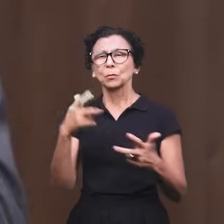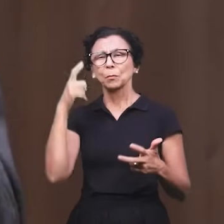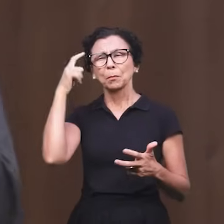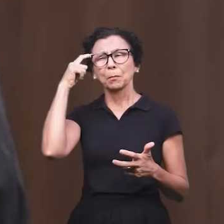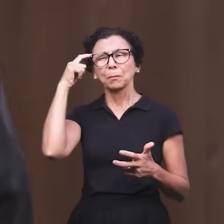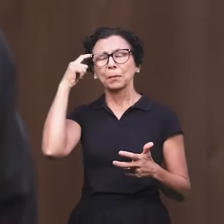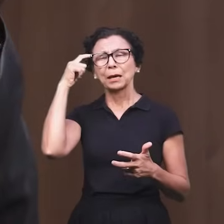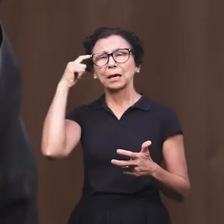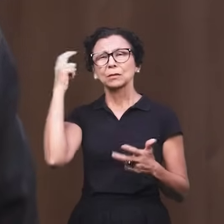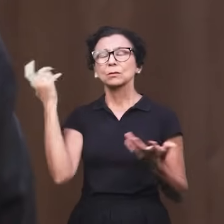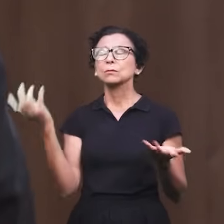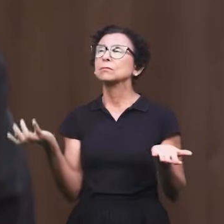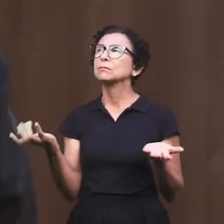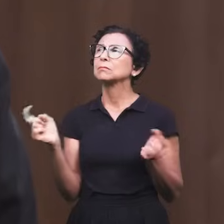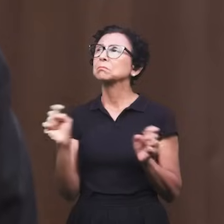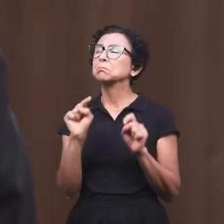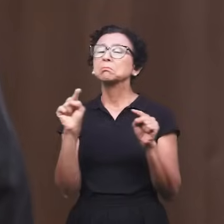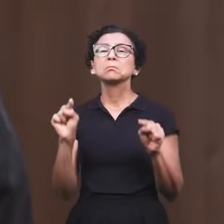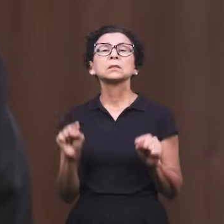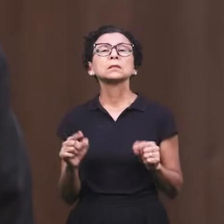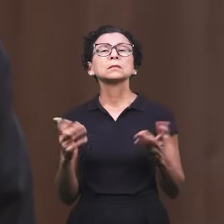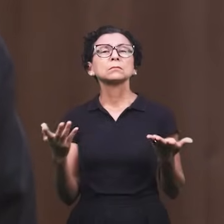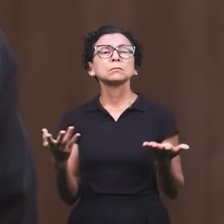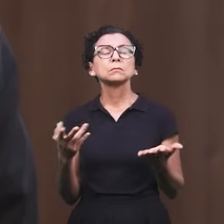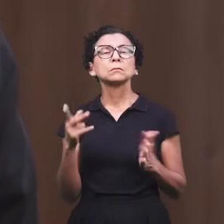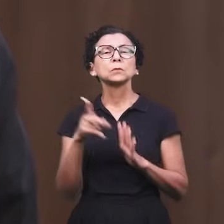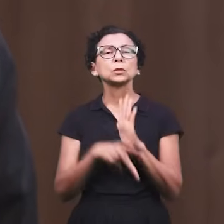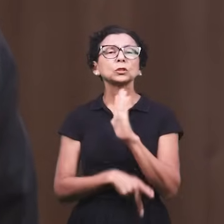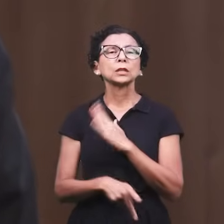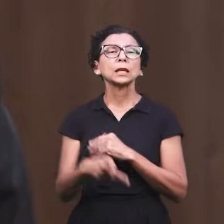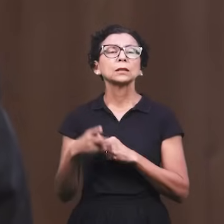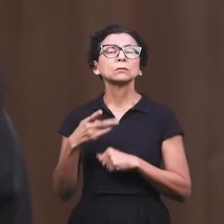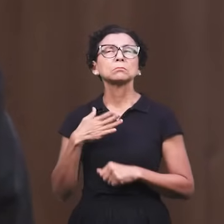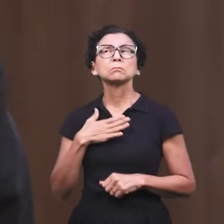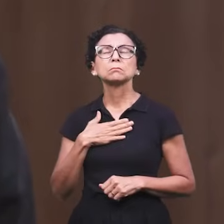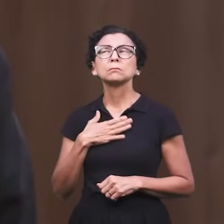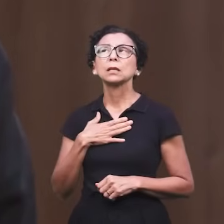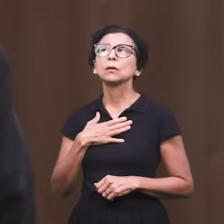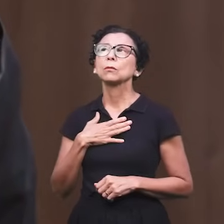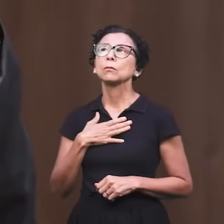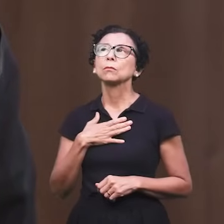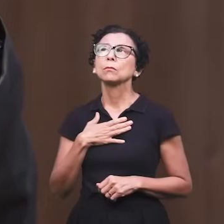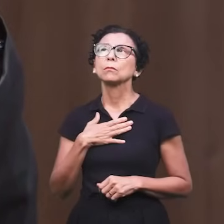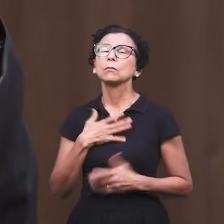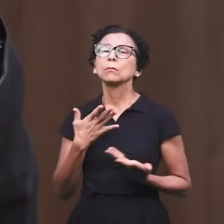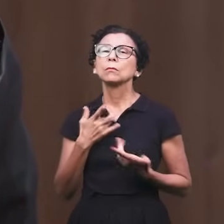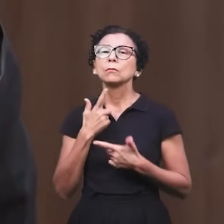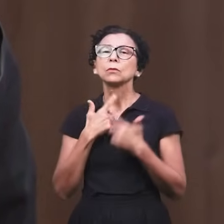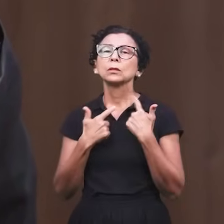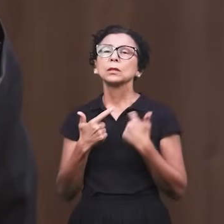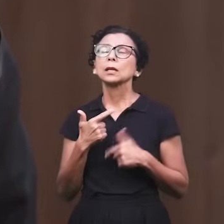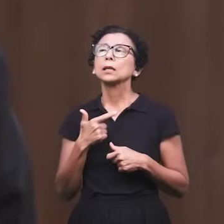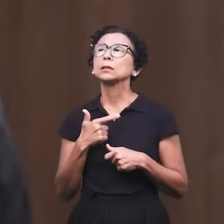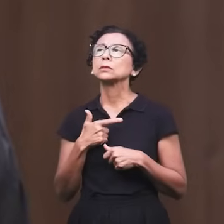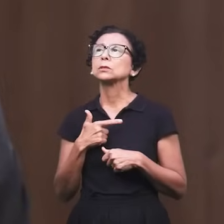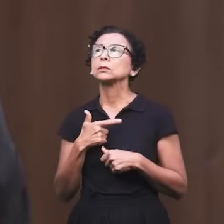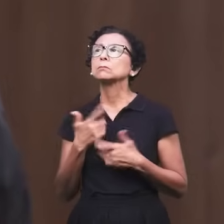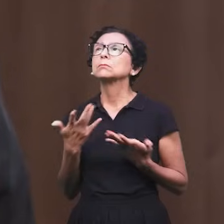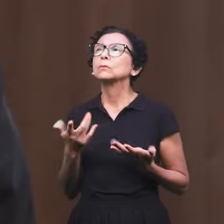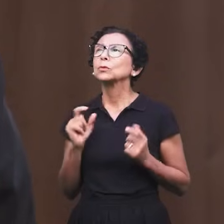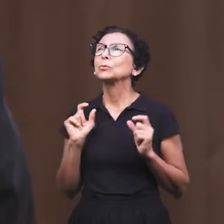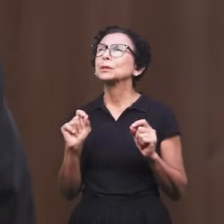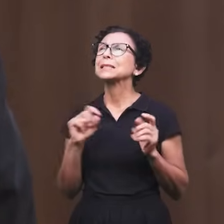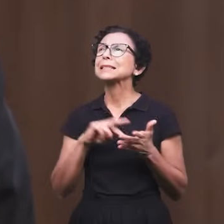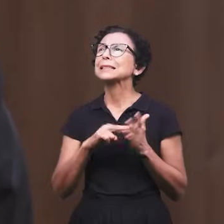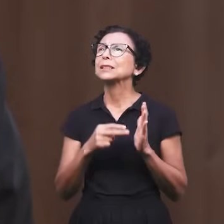O que são os meus pensamentos? Os meus planos, o meu querer. O que é? É isso que ele está falando. Antes que haja